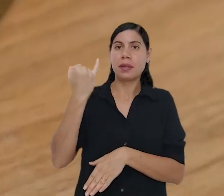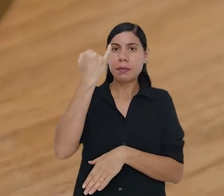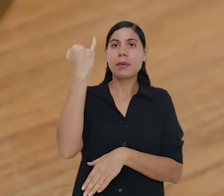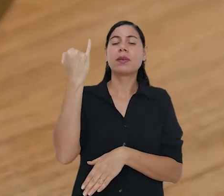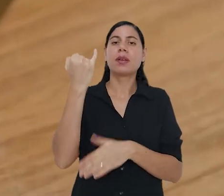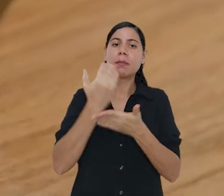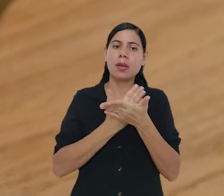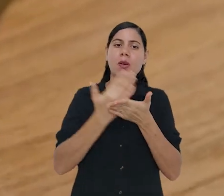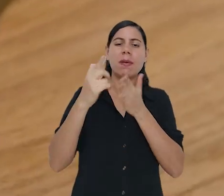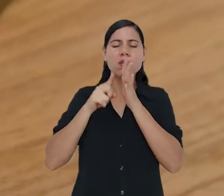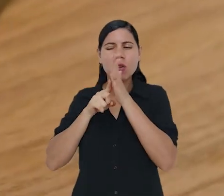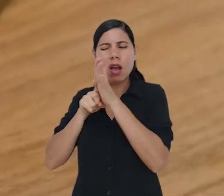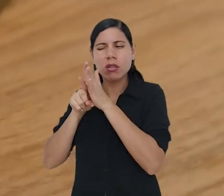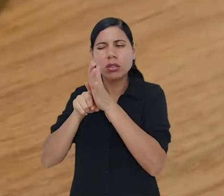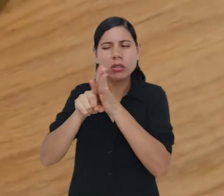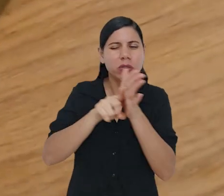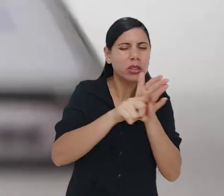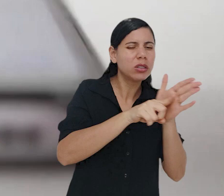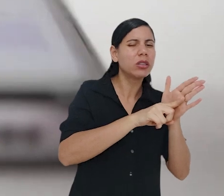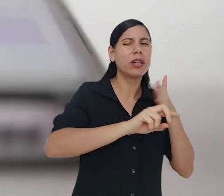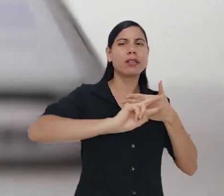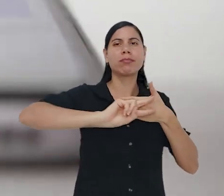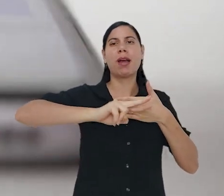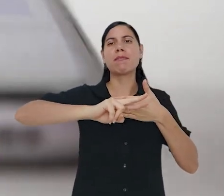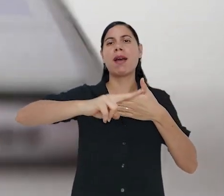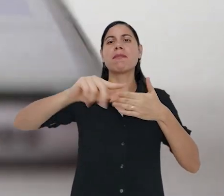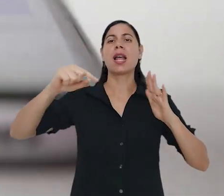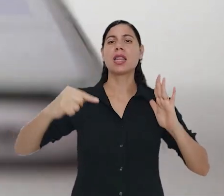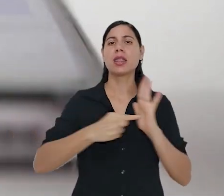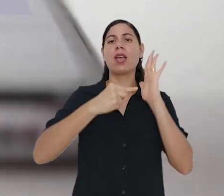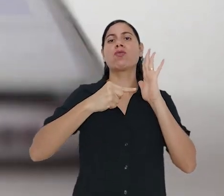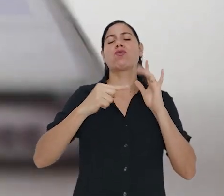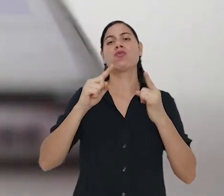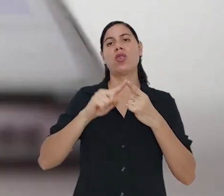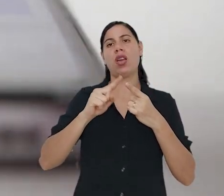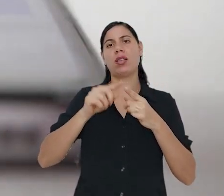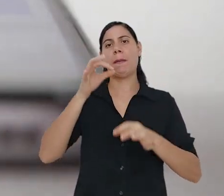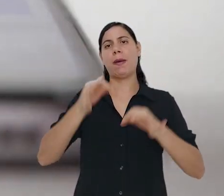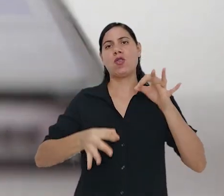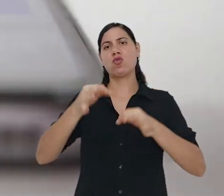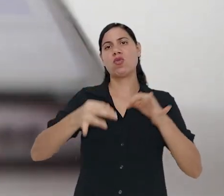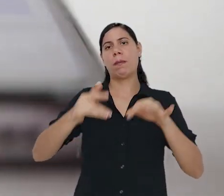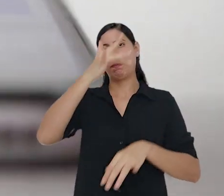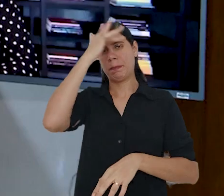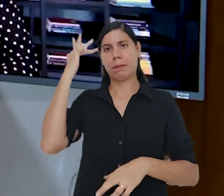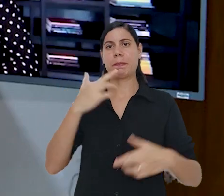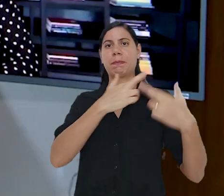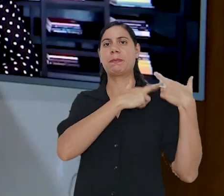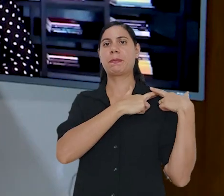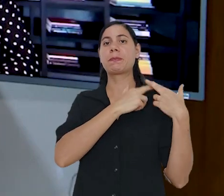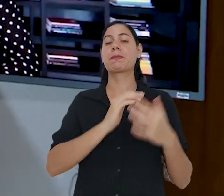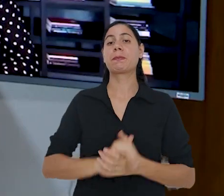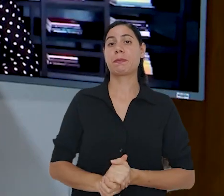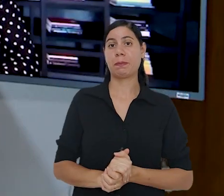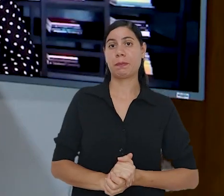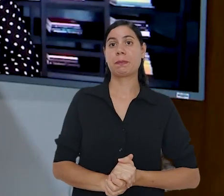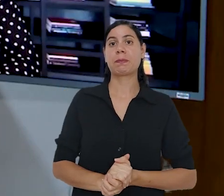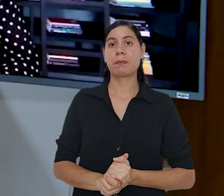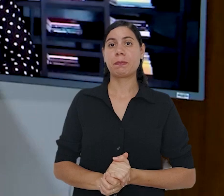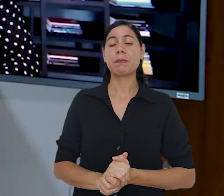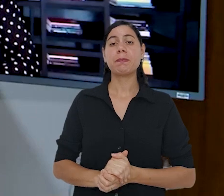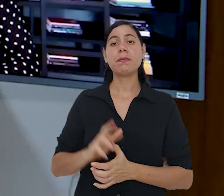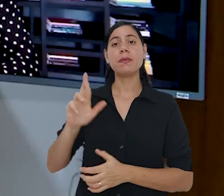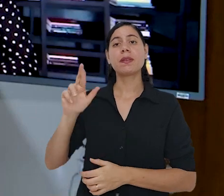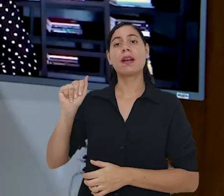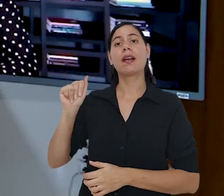a investigação e consequentes denúncia e julgamento dos responsáveis. Isso, segundo